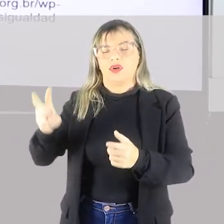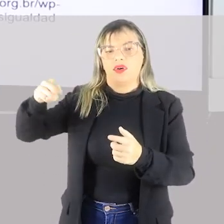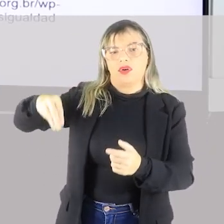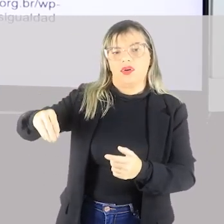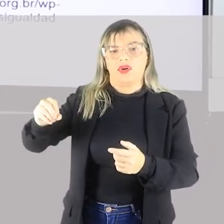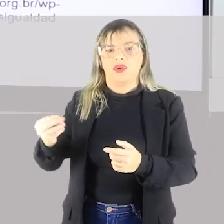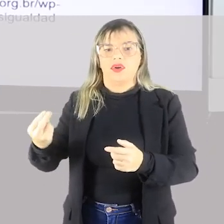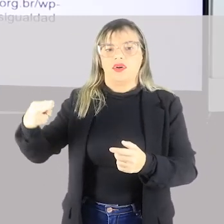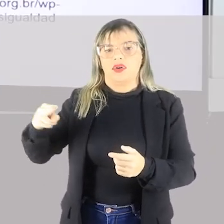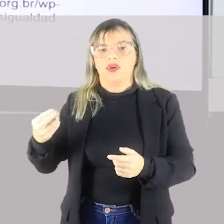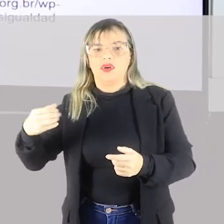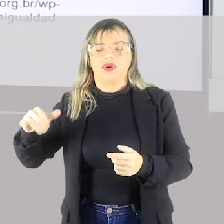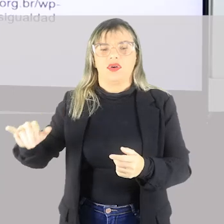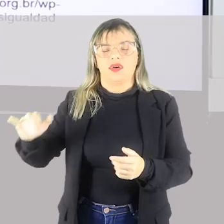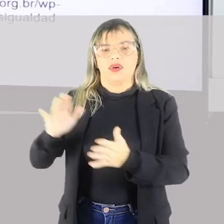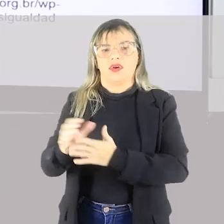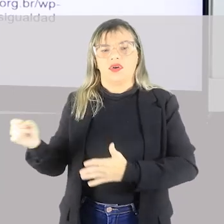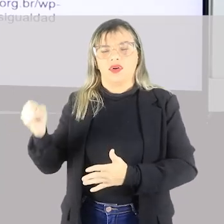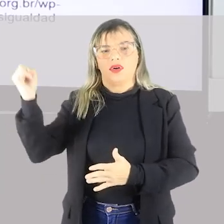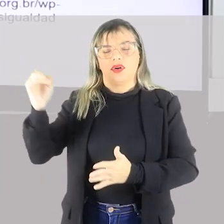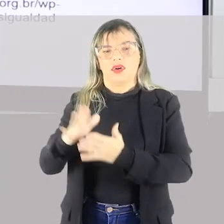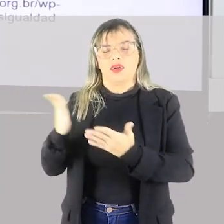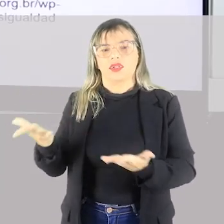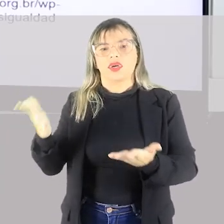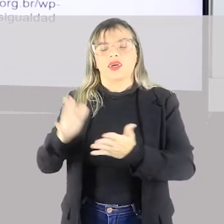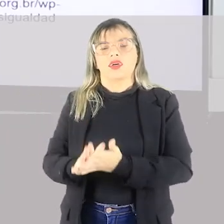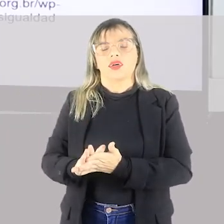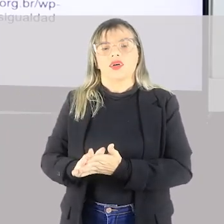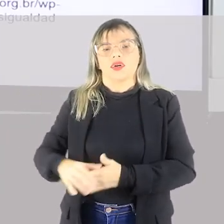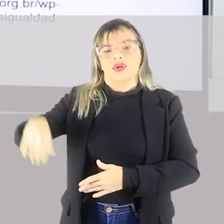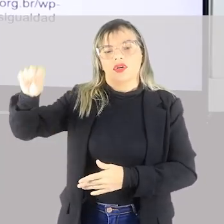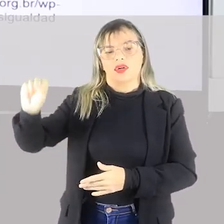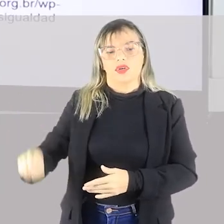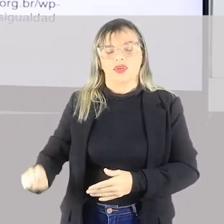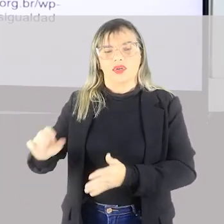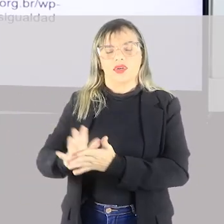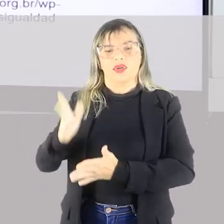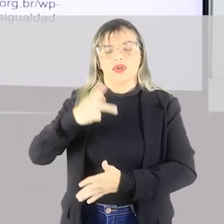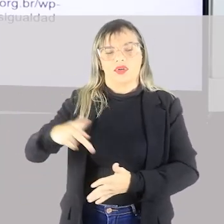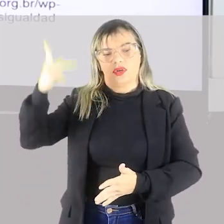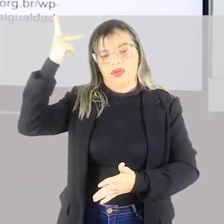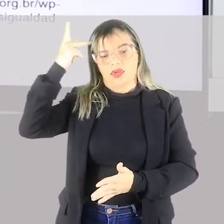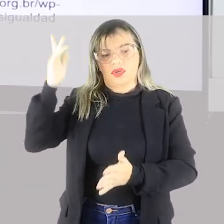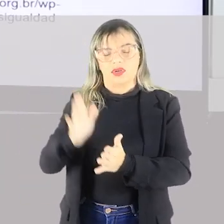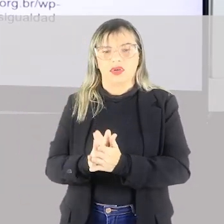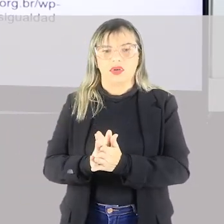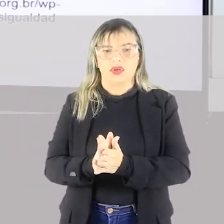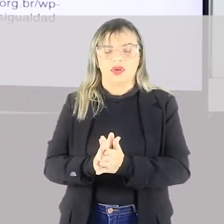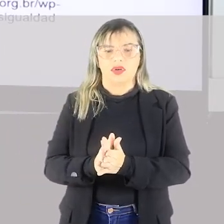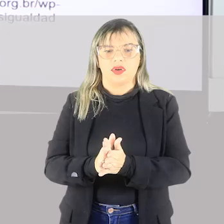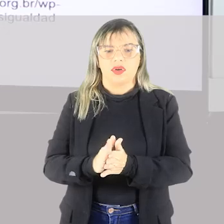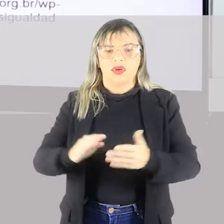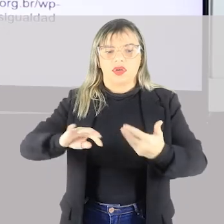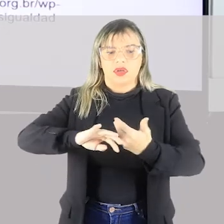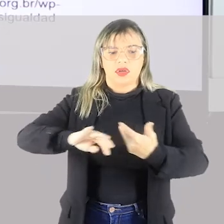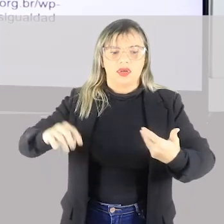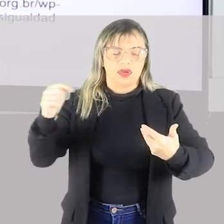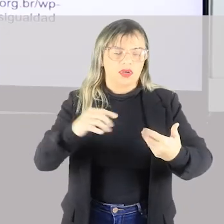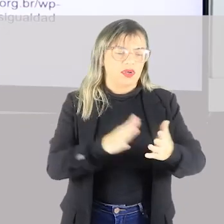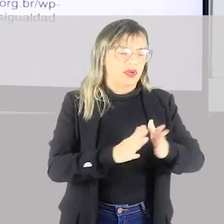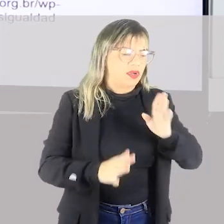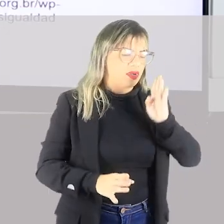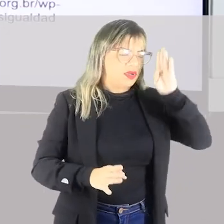bairro importante da Zona Sul de São Paulo, e que faz limite com o começo de uma das principais e